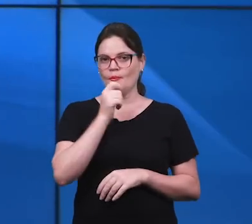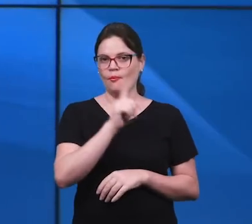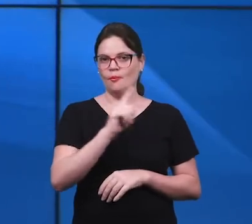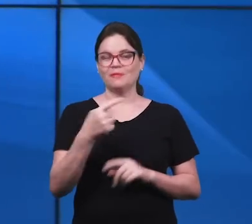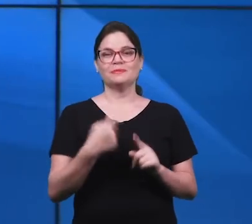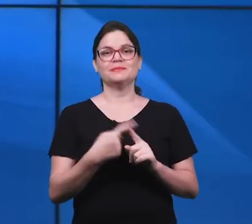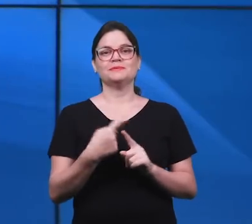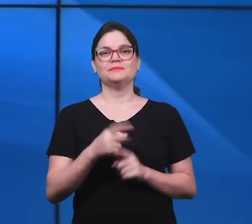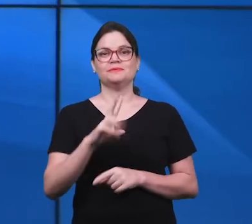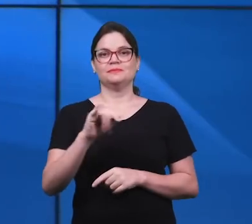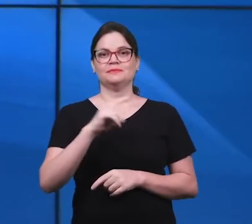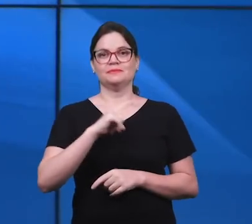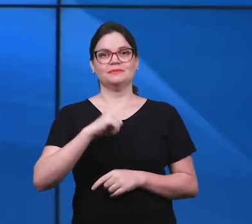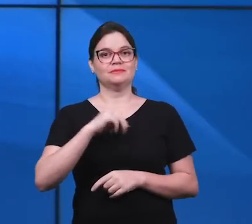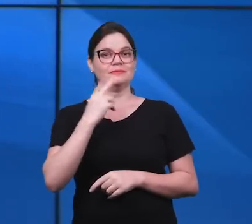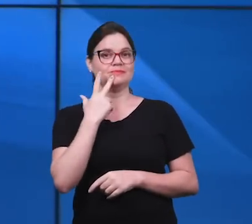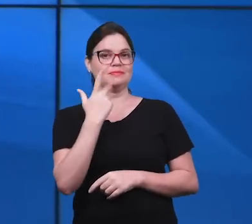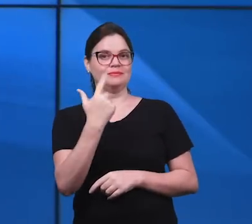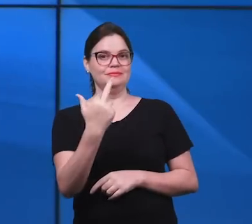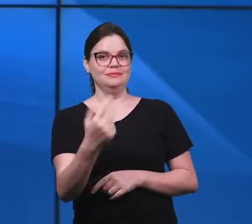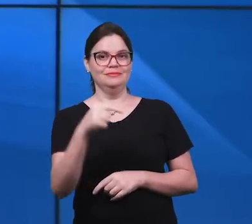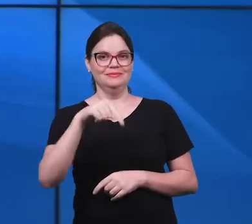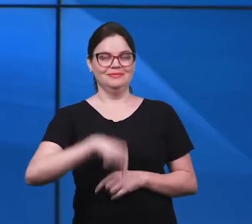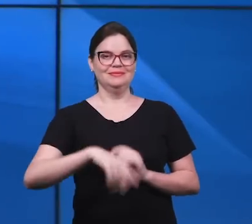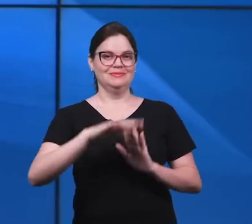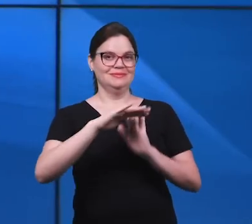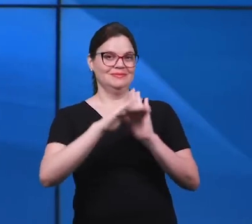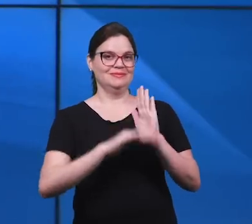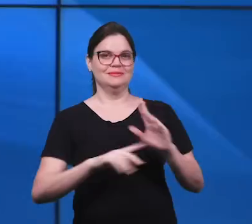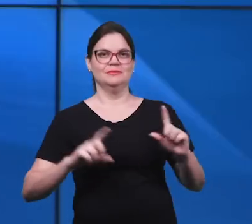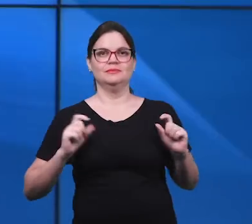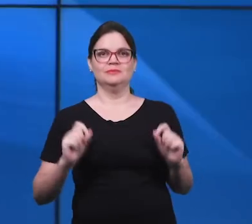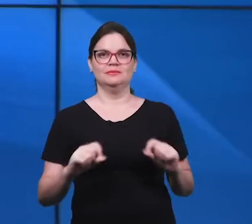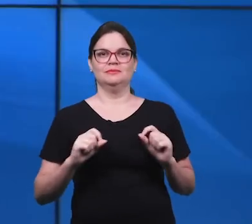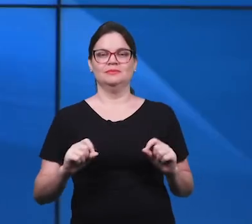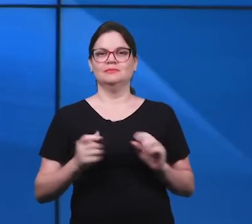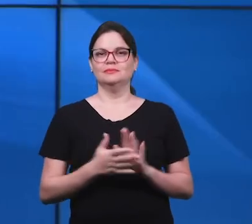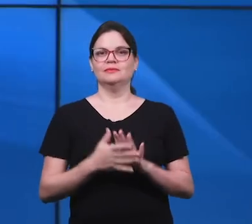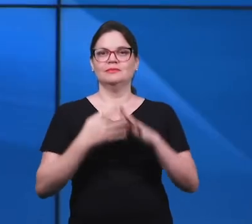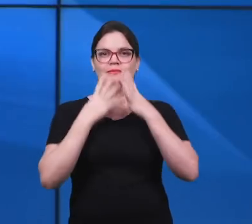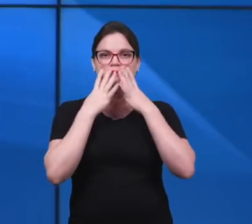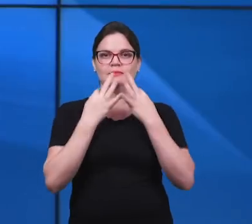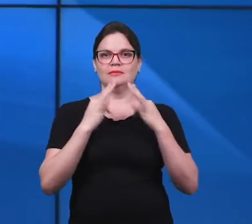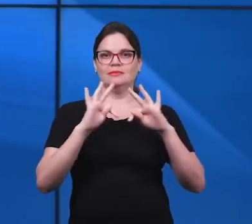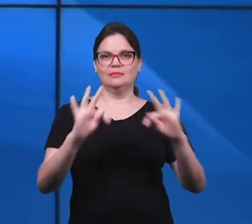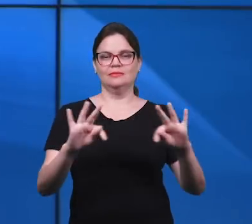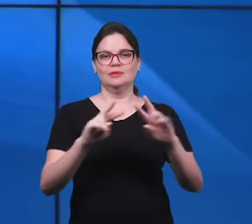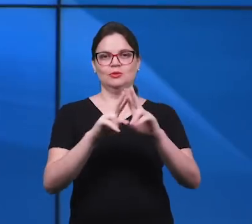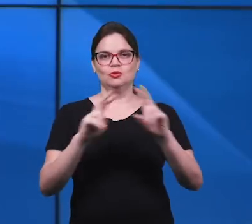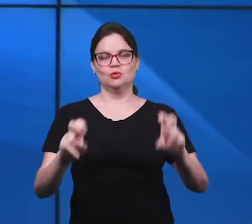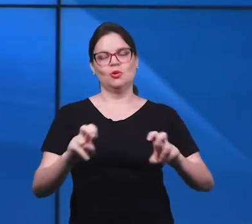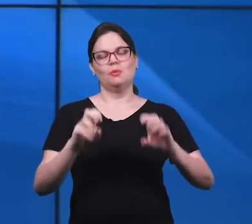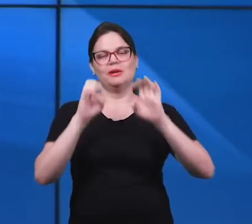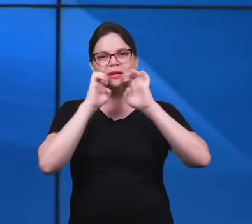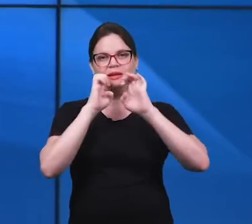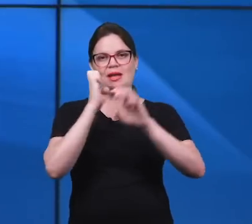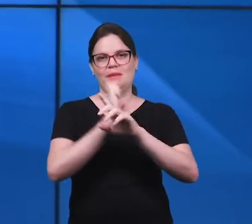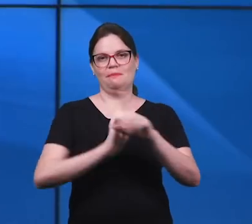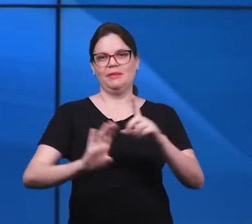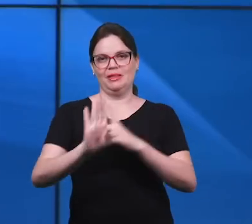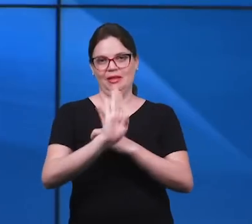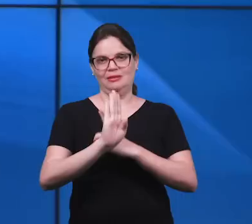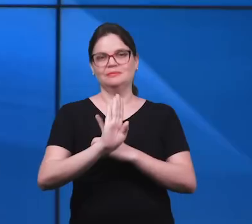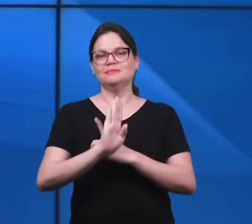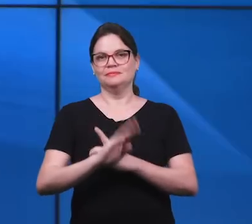entrando com uma novidade na nossa programação de hoje, que é o Testemunhos da Escola Bíblica Dominical.